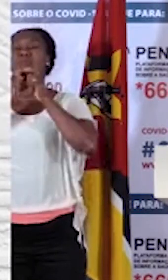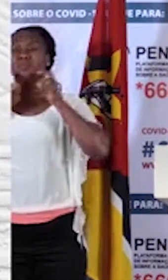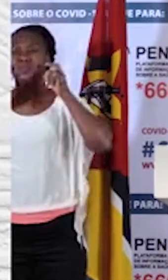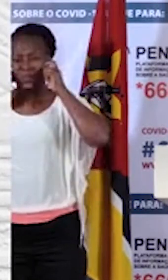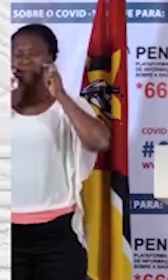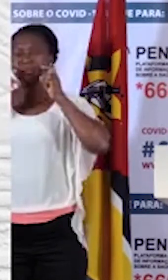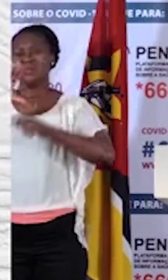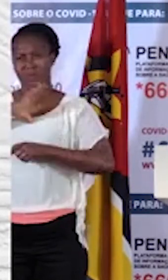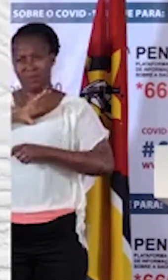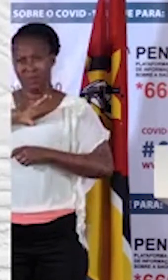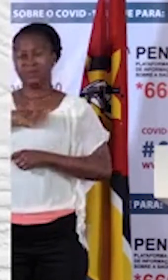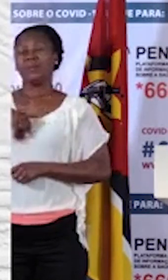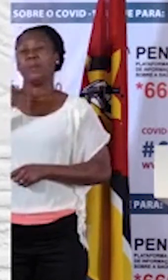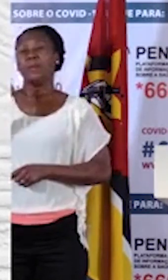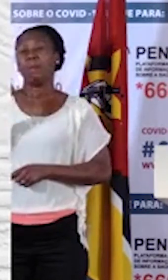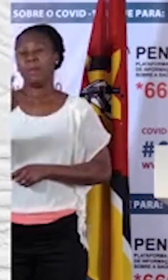temos